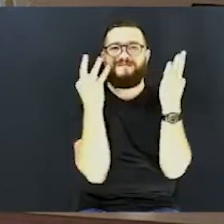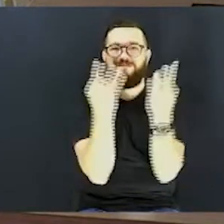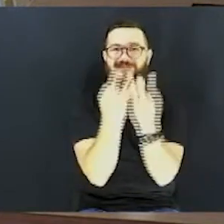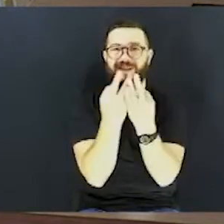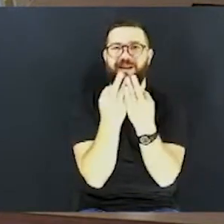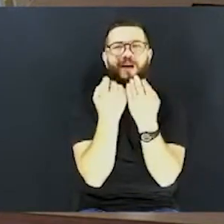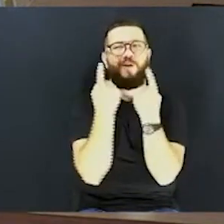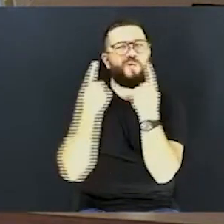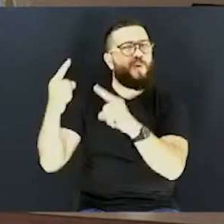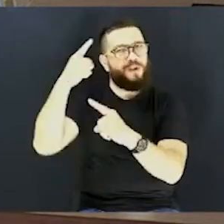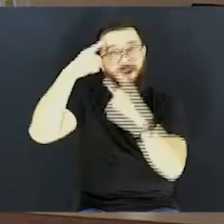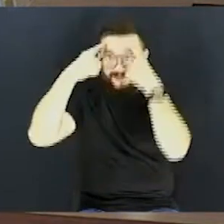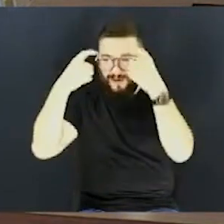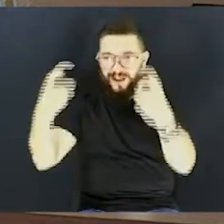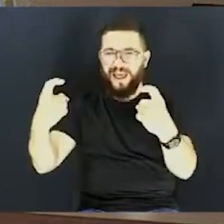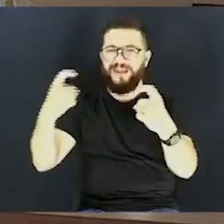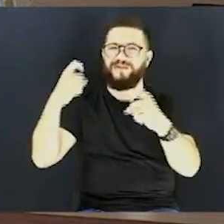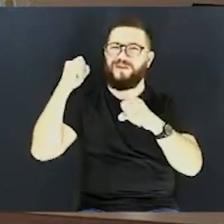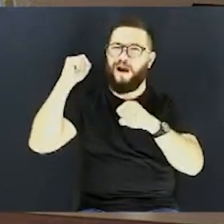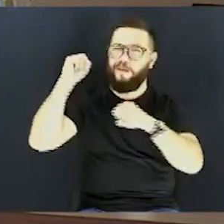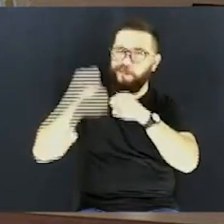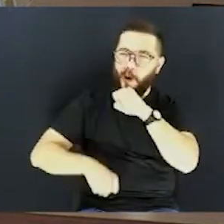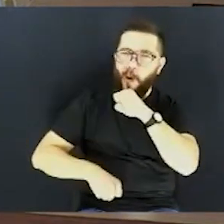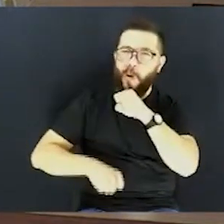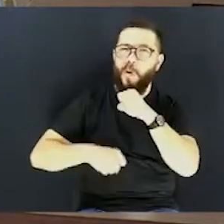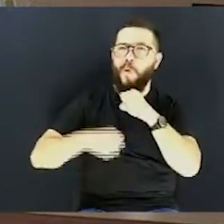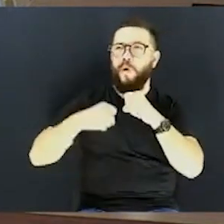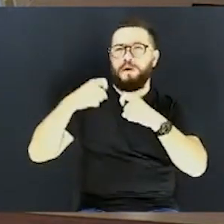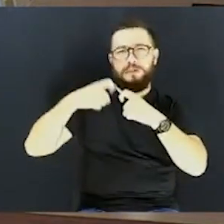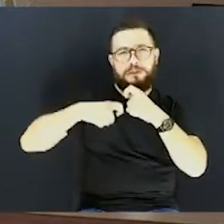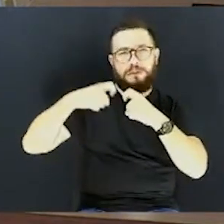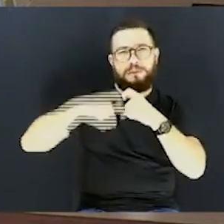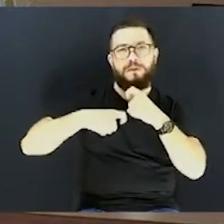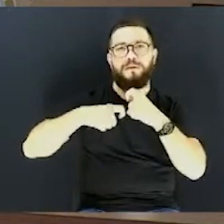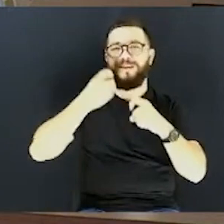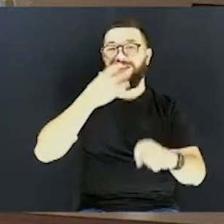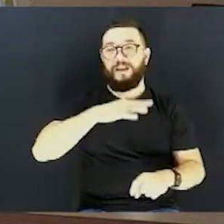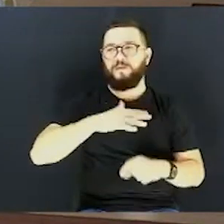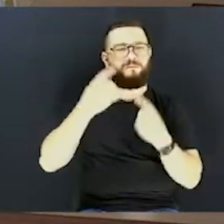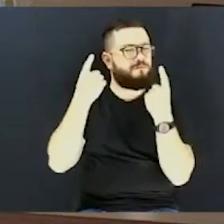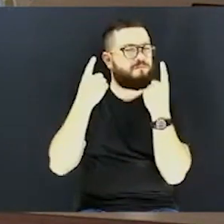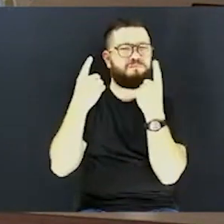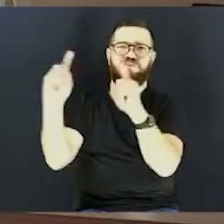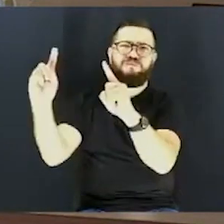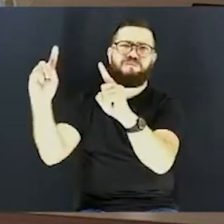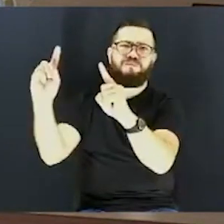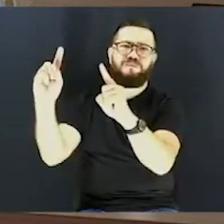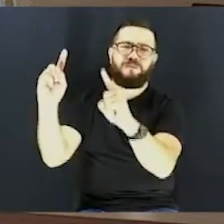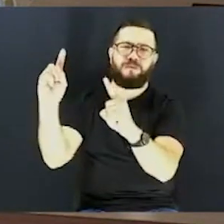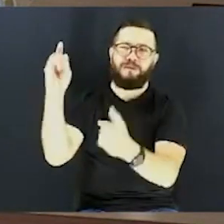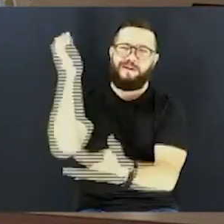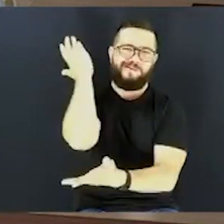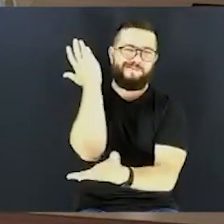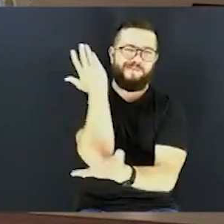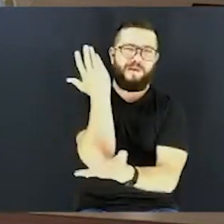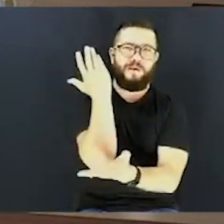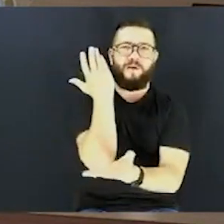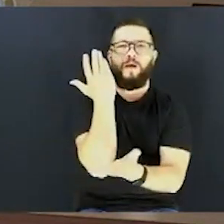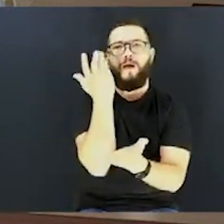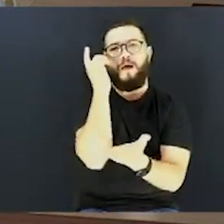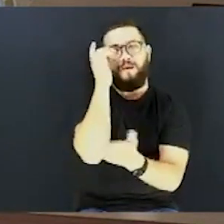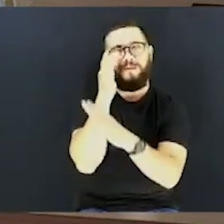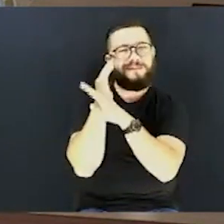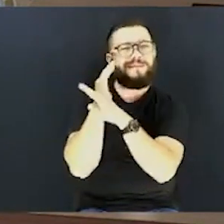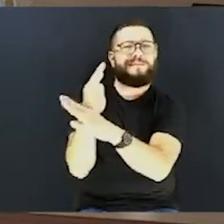exploração sexual contra as crianças. Então, um eixo aí também bastante completo, né, que fala bastante com a pauta